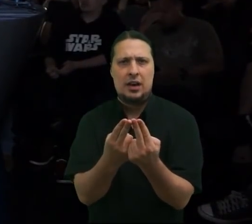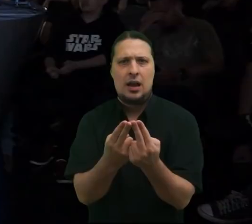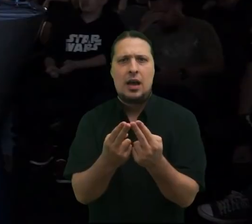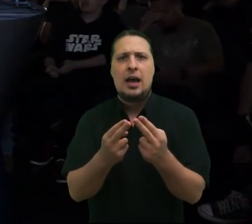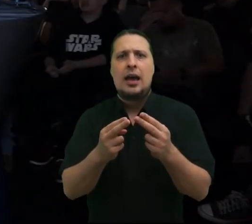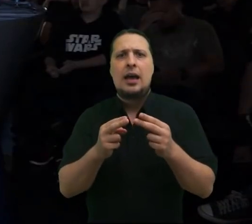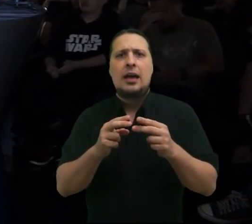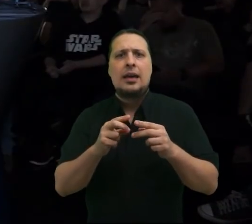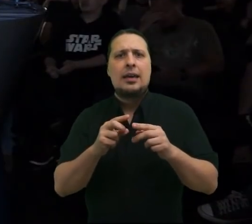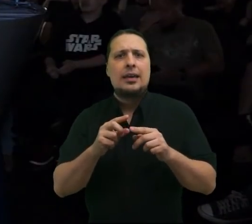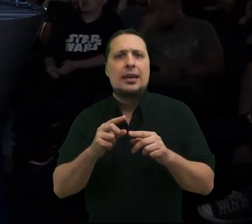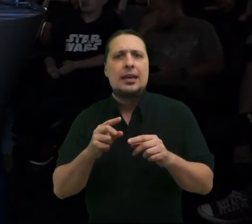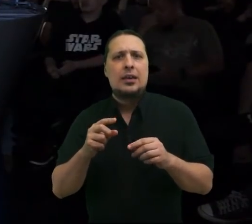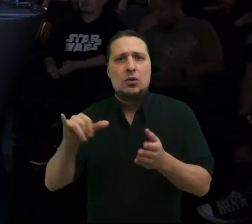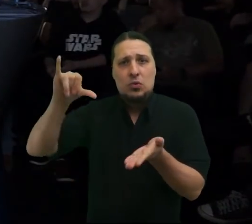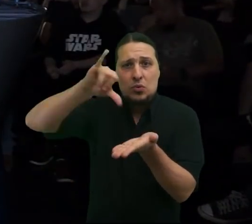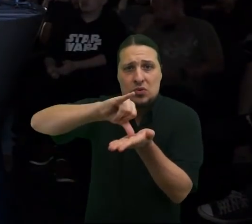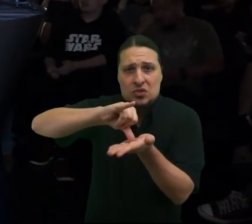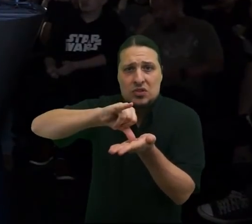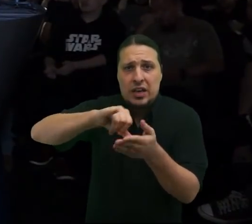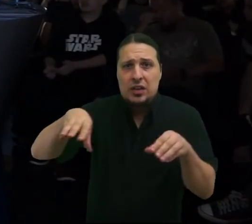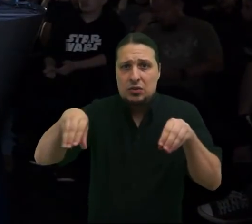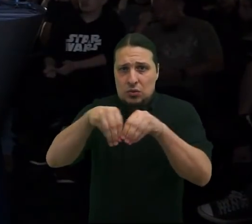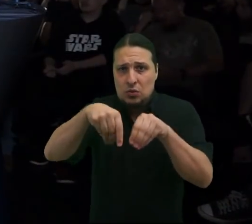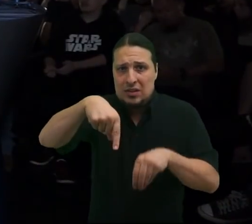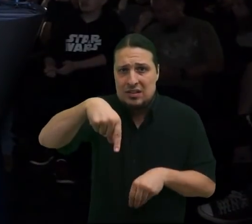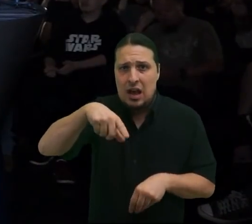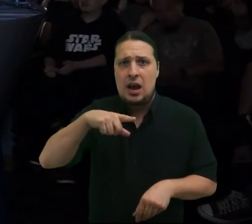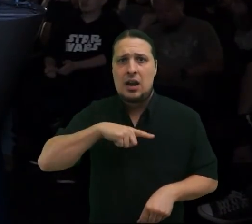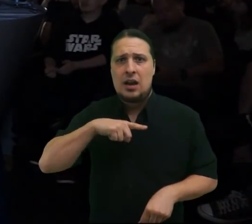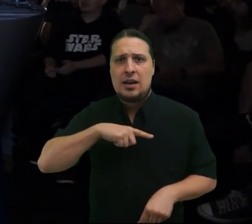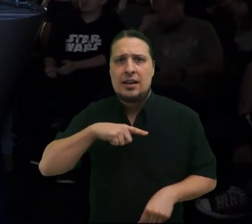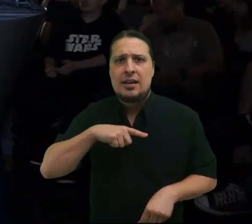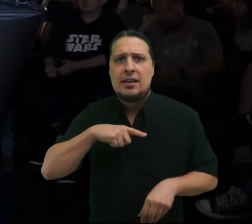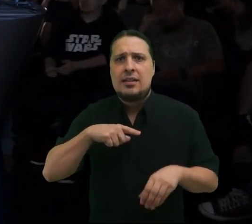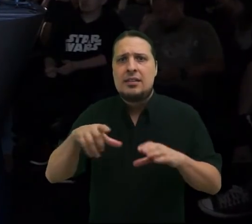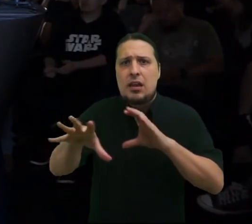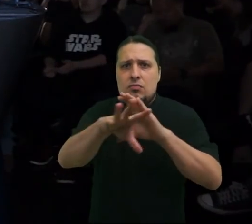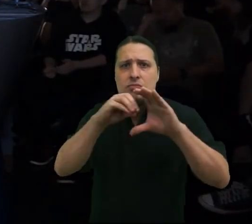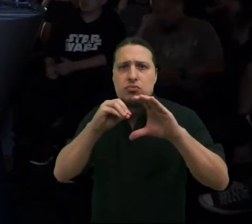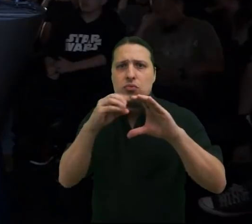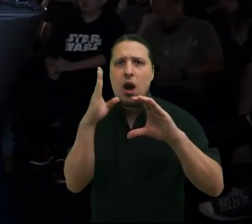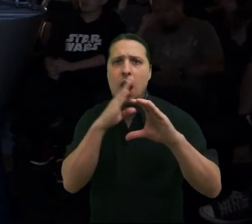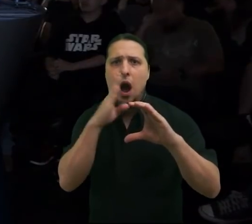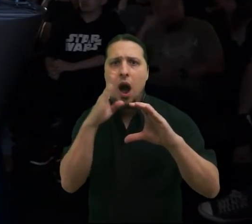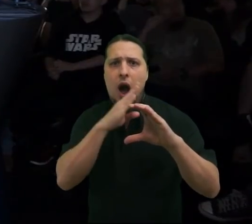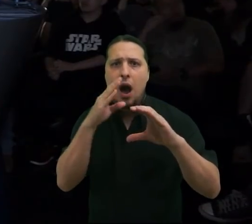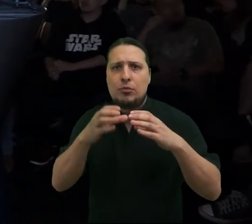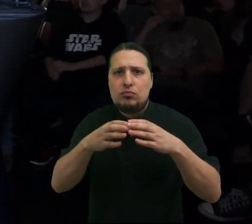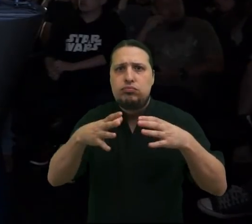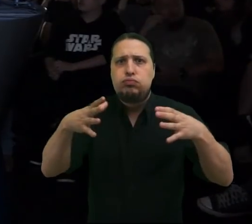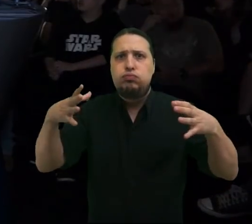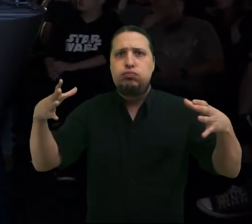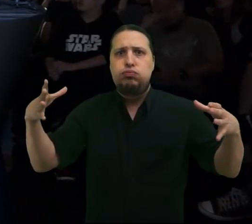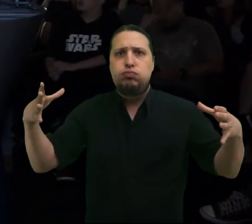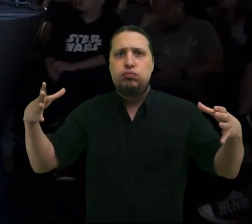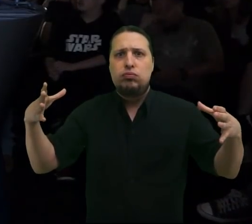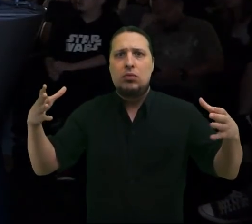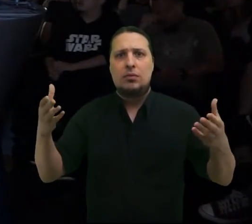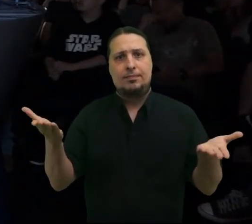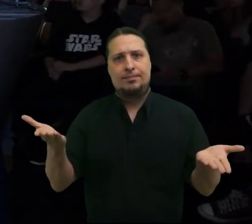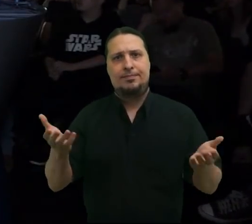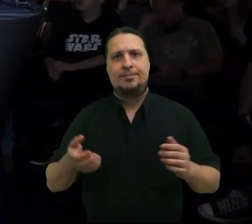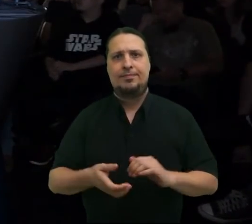se for pela fusão de buracos negros das primeiras estrelas. Tá? Por enquanto, é uma proposta